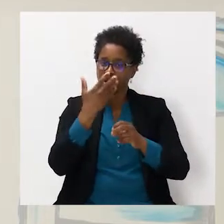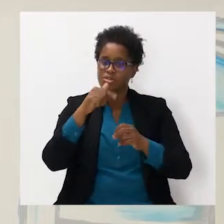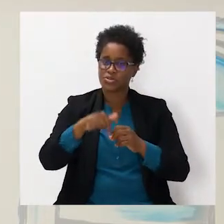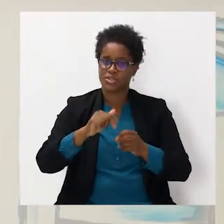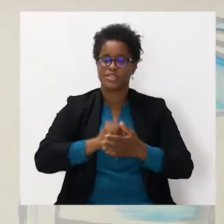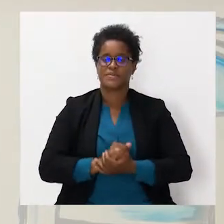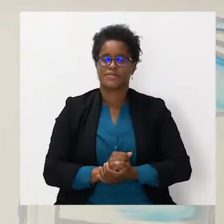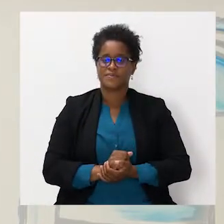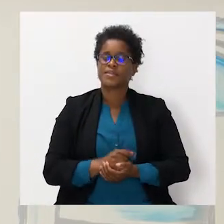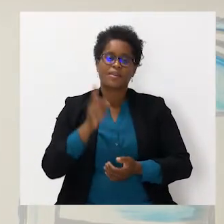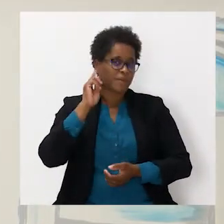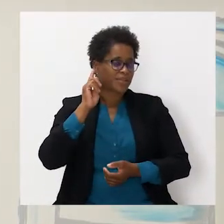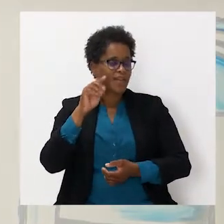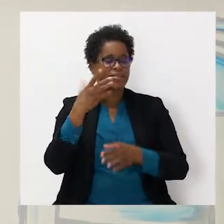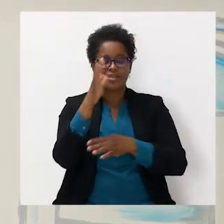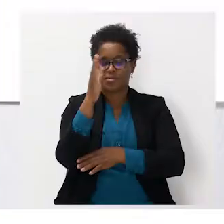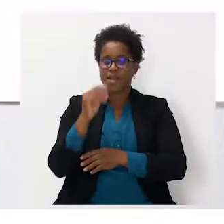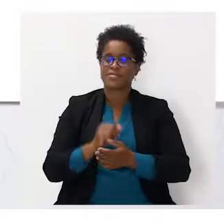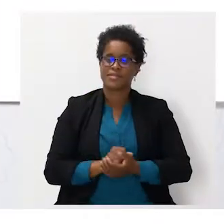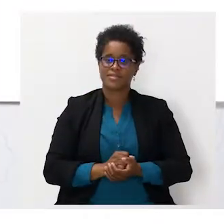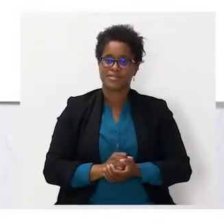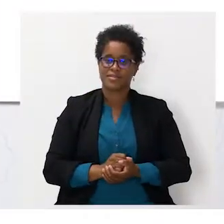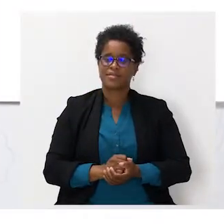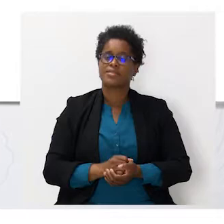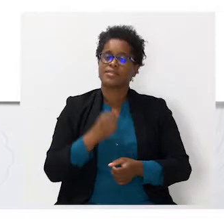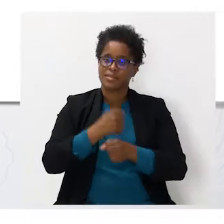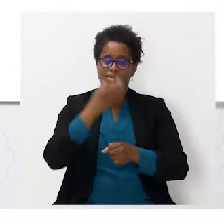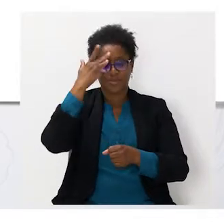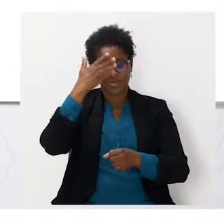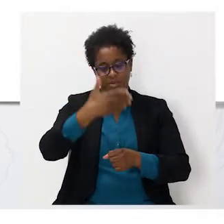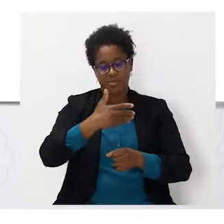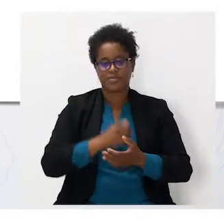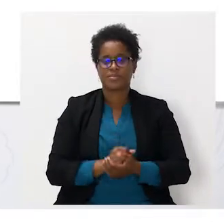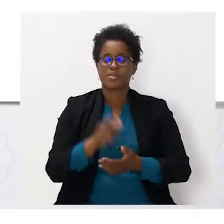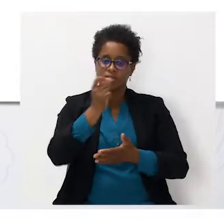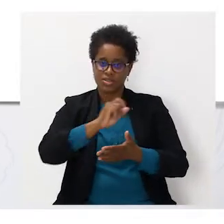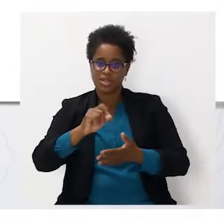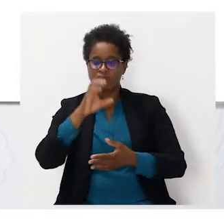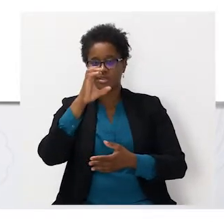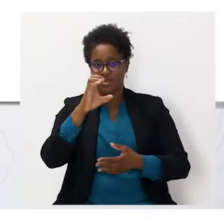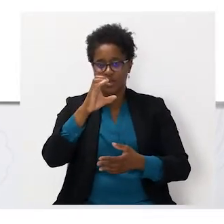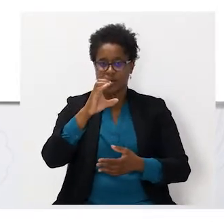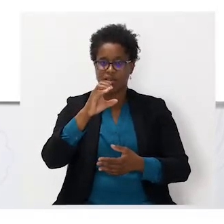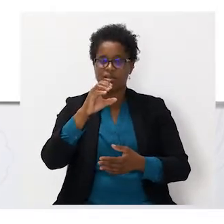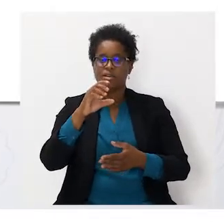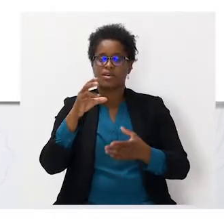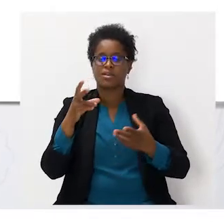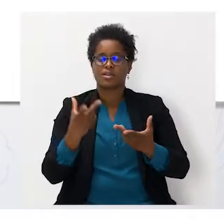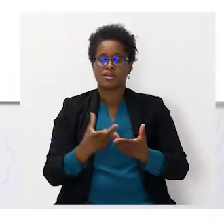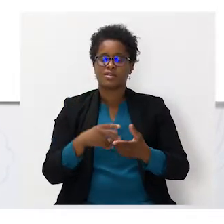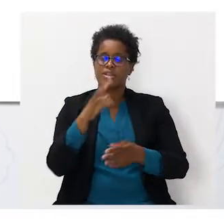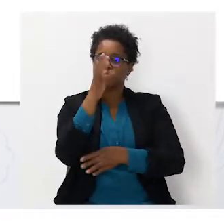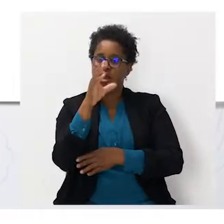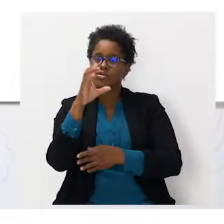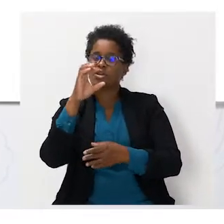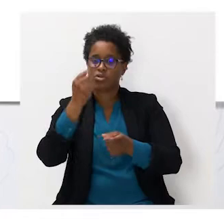de hoje. A importância das plantas. Exercício número 1. Coloquem-se nas plantas